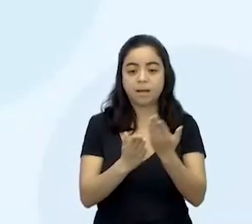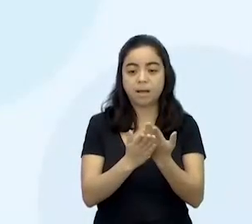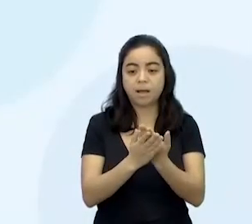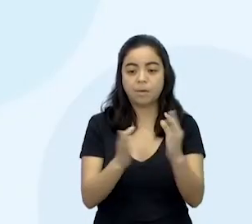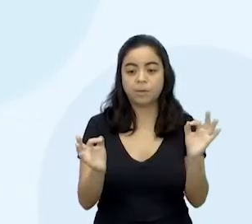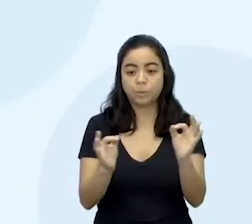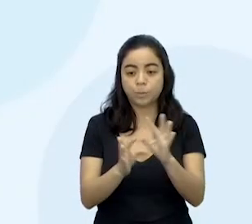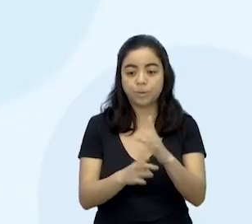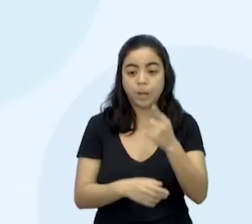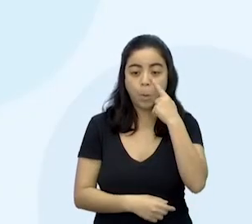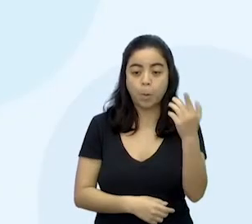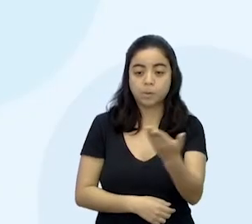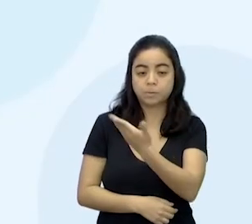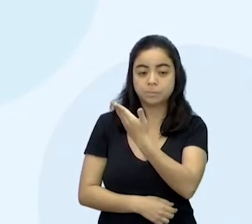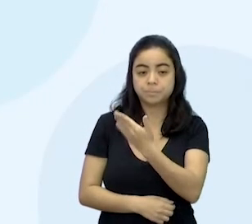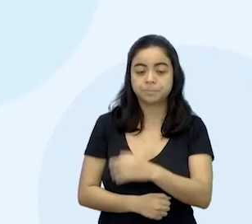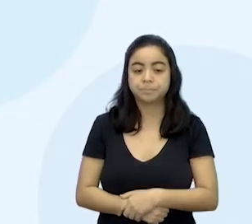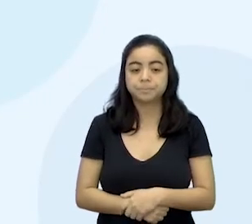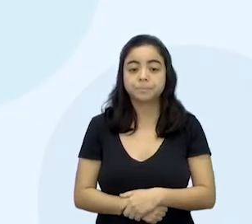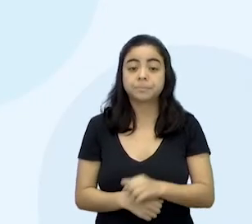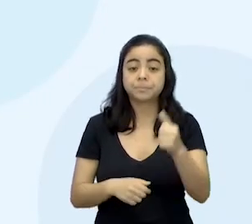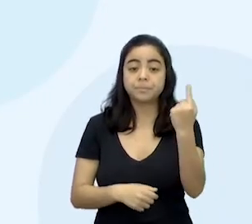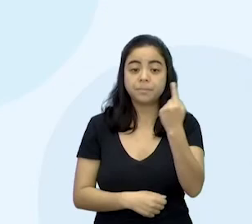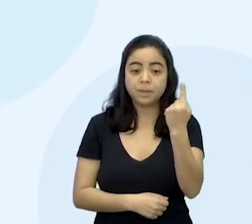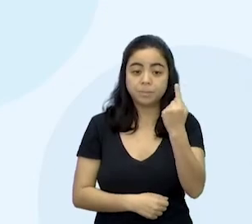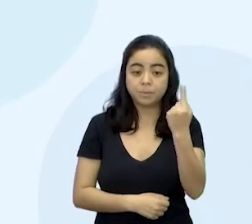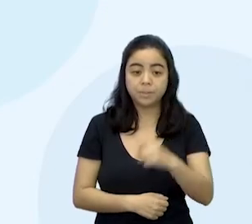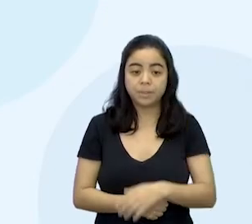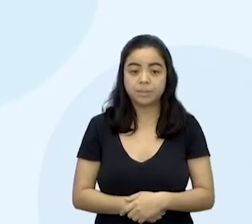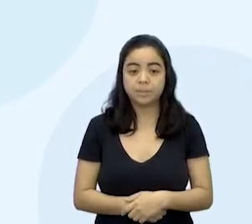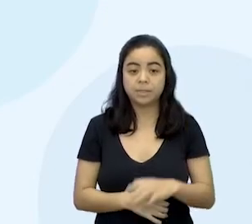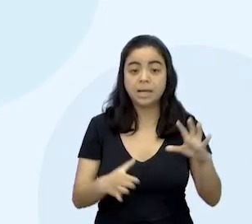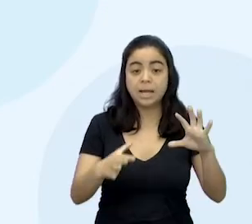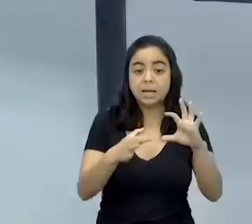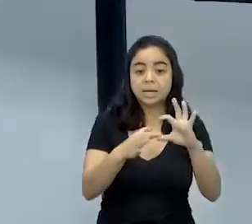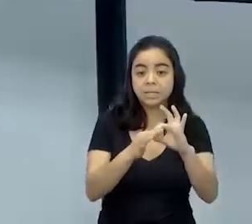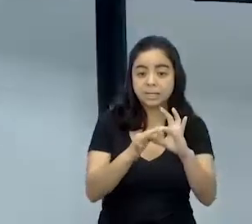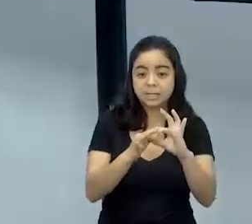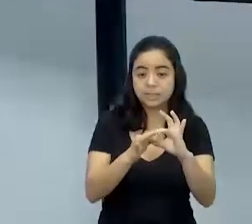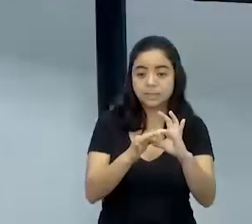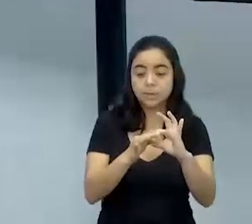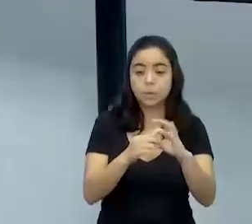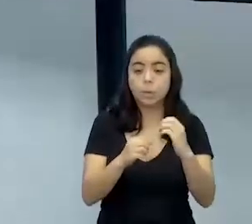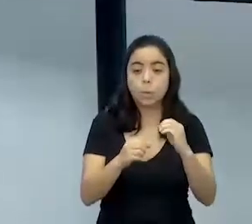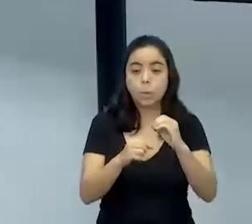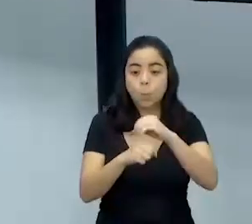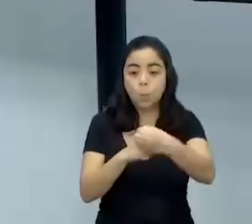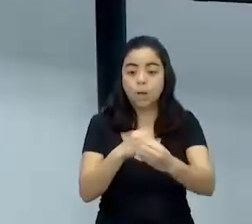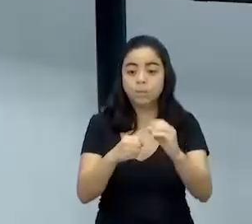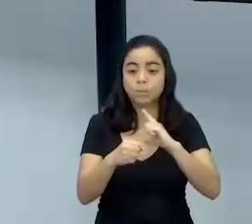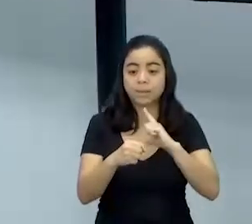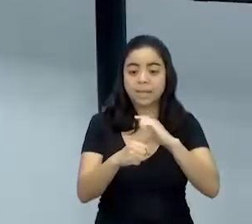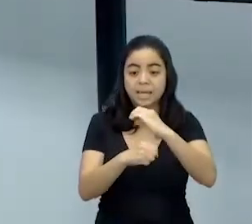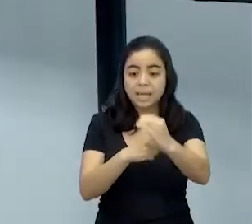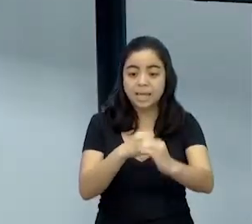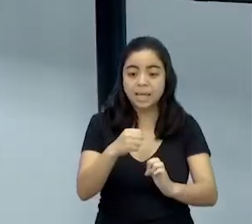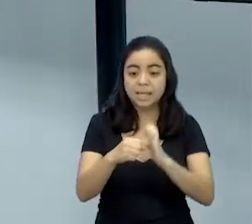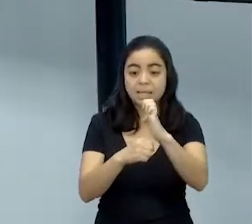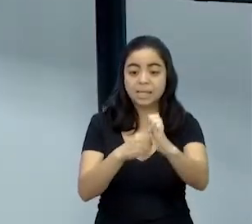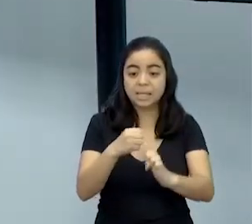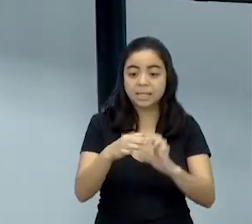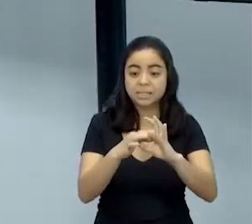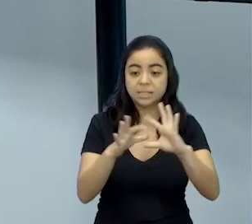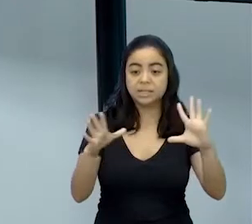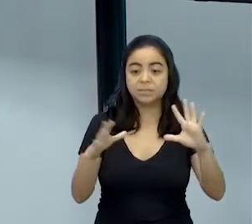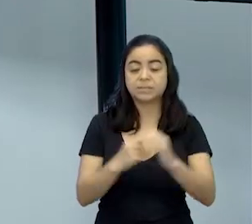na ligação metálica, os átomos têm elétrons livres? Sim, eles têm tendência a perder